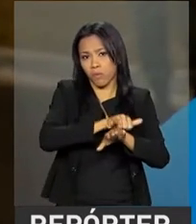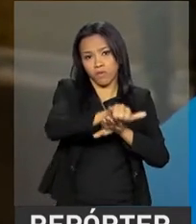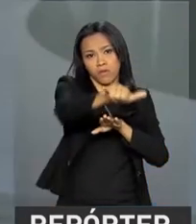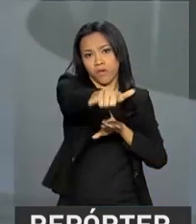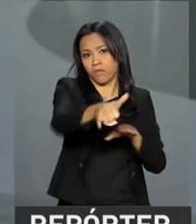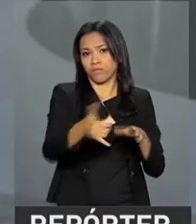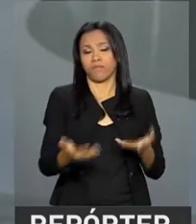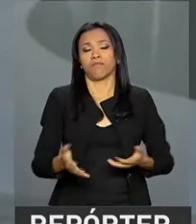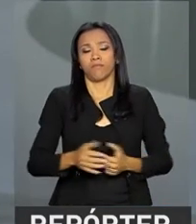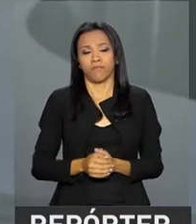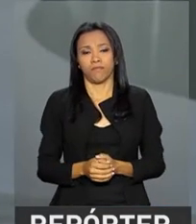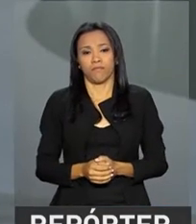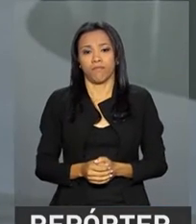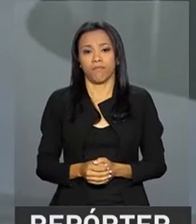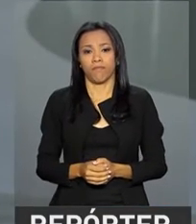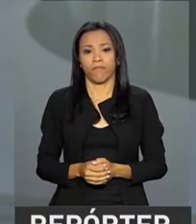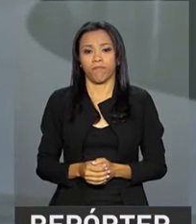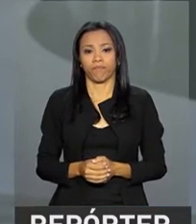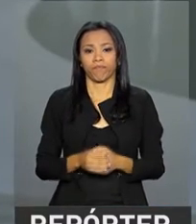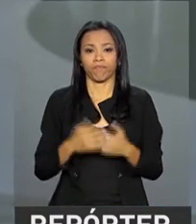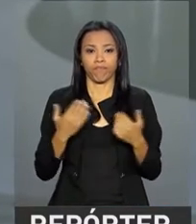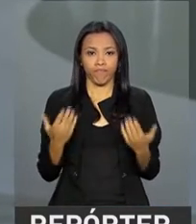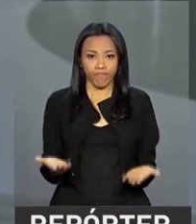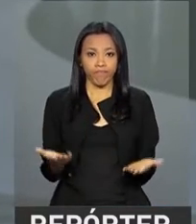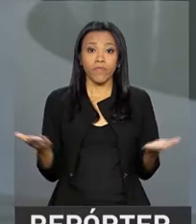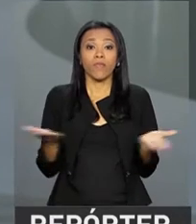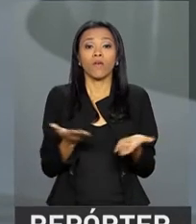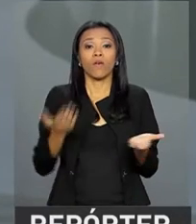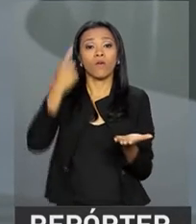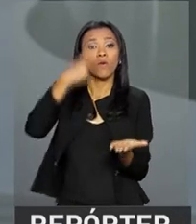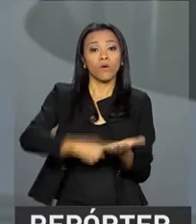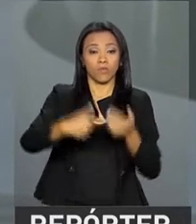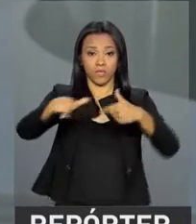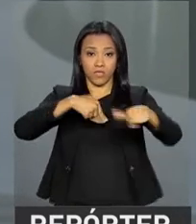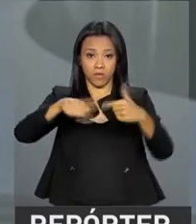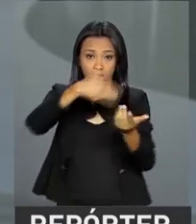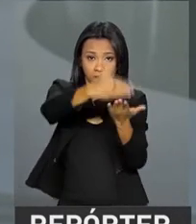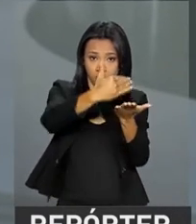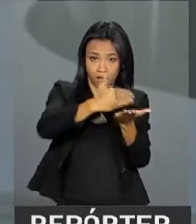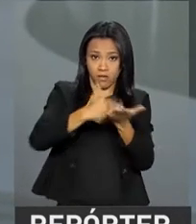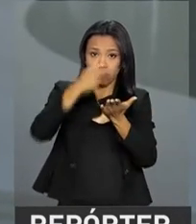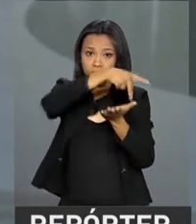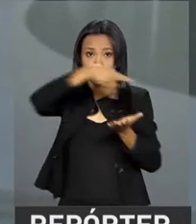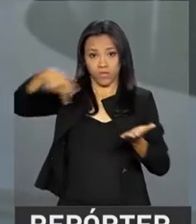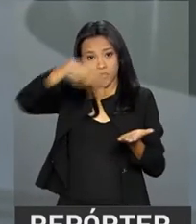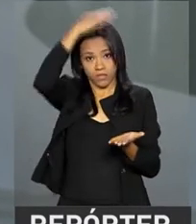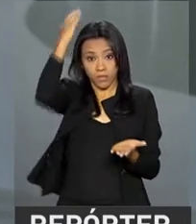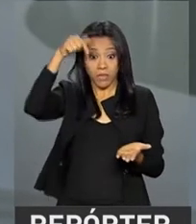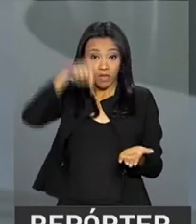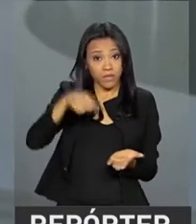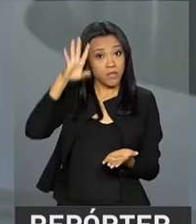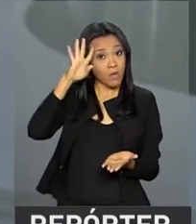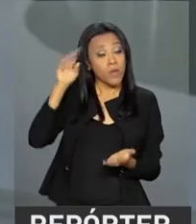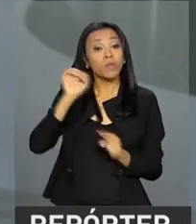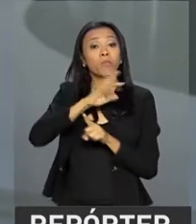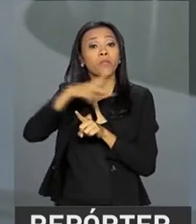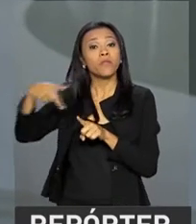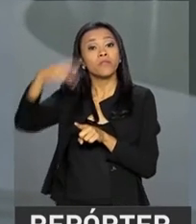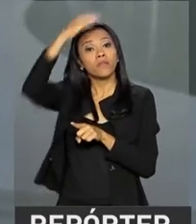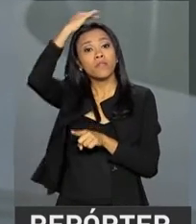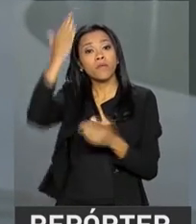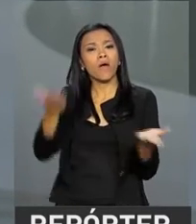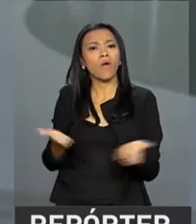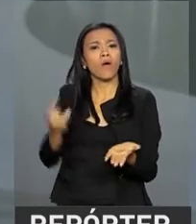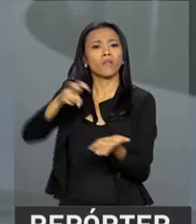viemos. Bom, falando agora da agenda do presidente Michel Temer nesta quarta-feira, o presidente Michel Temer oferece agora pela